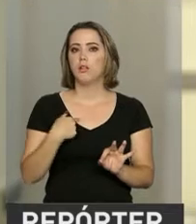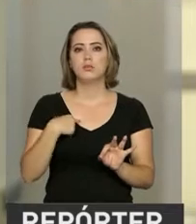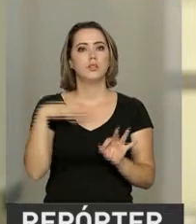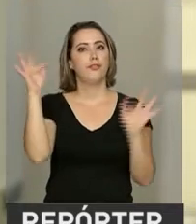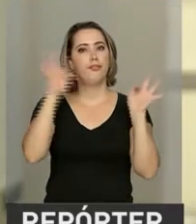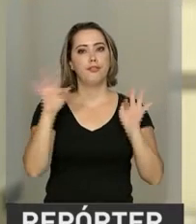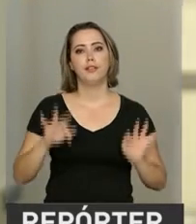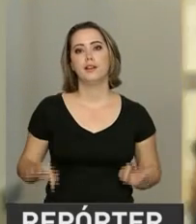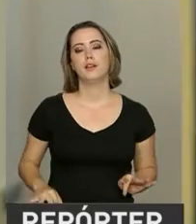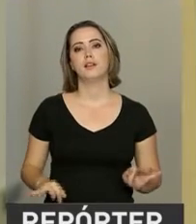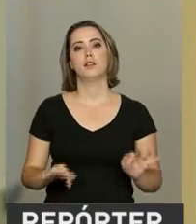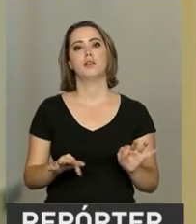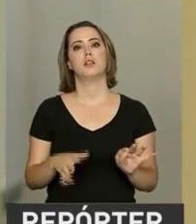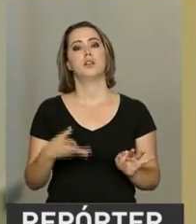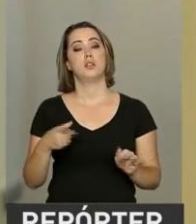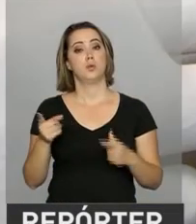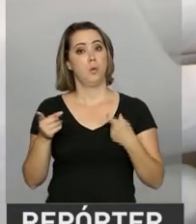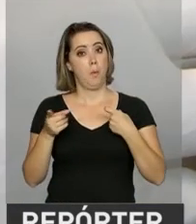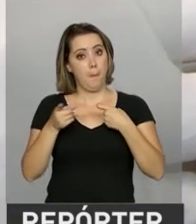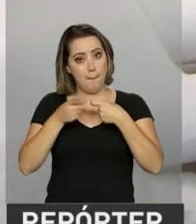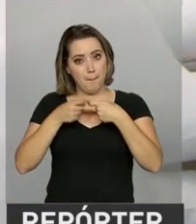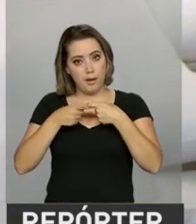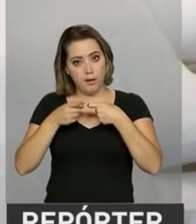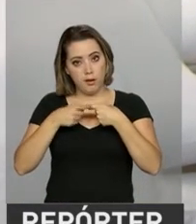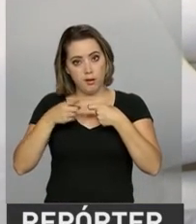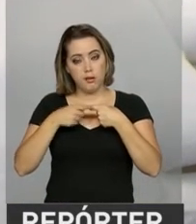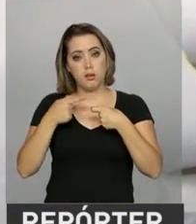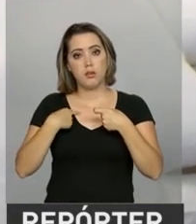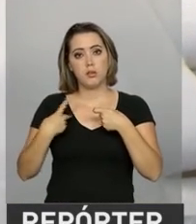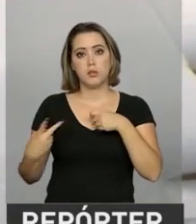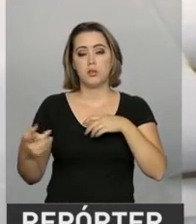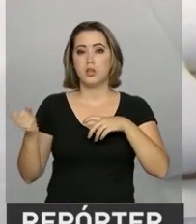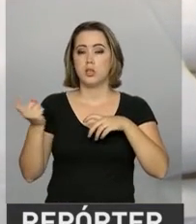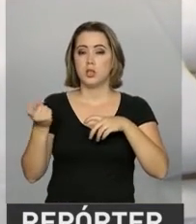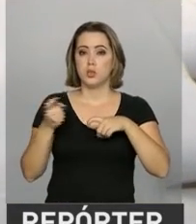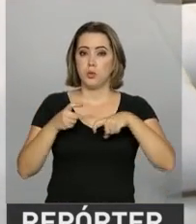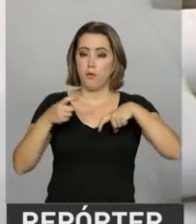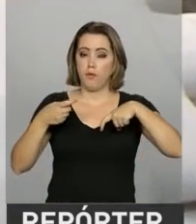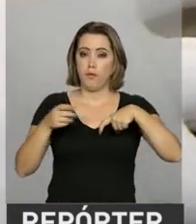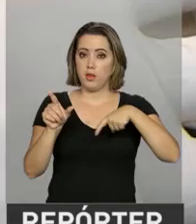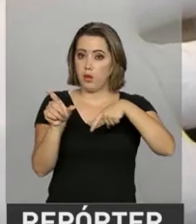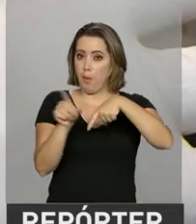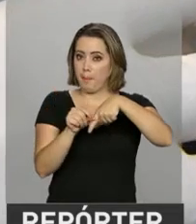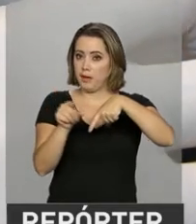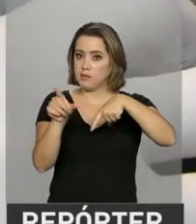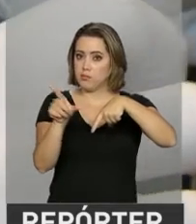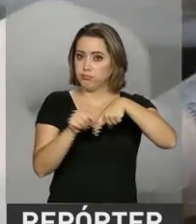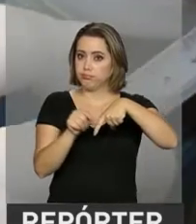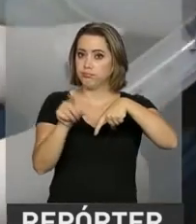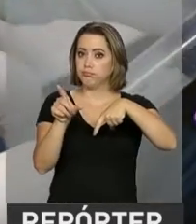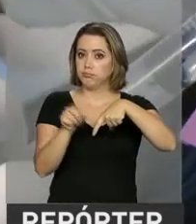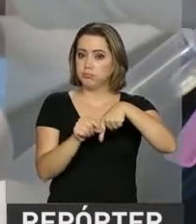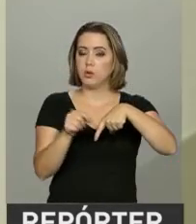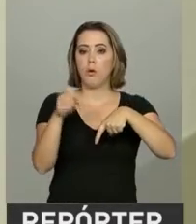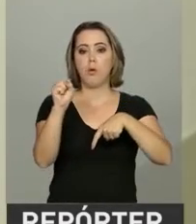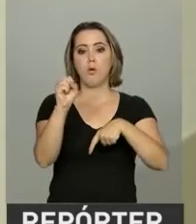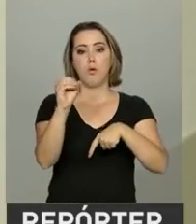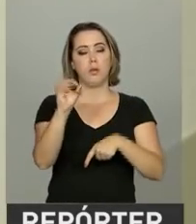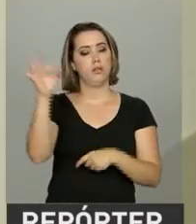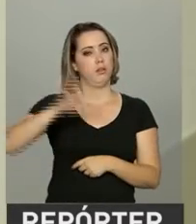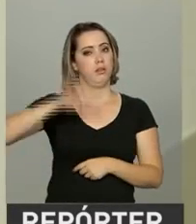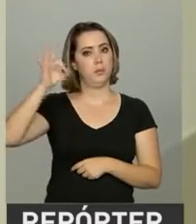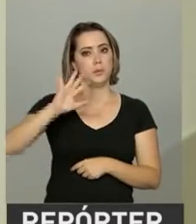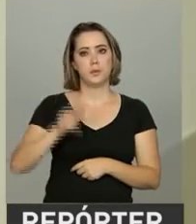do torcedor até passado uma injeção aplicação do joelho que foi assim uma melhora de 80% para